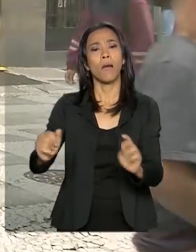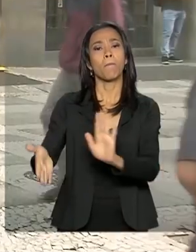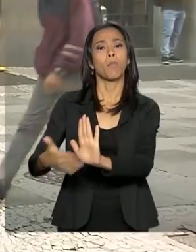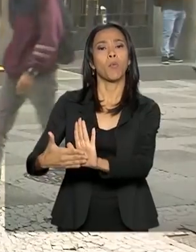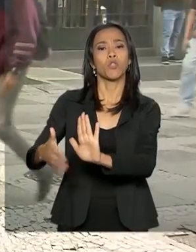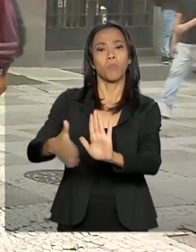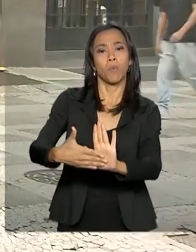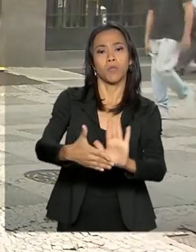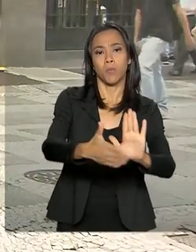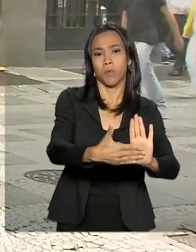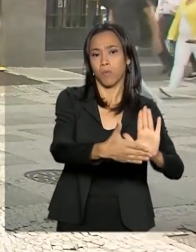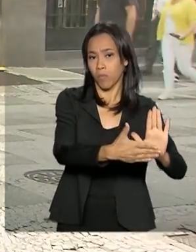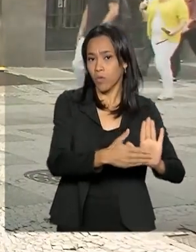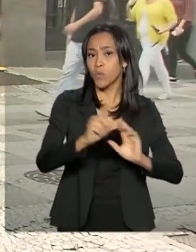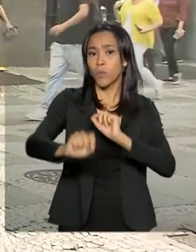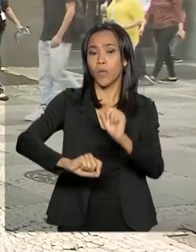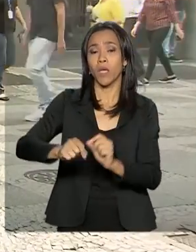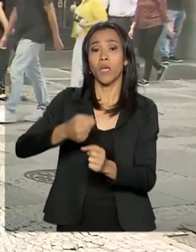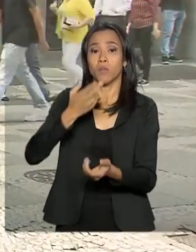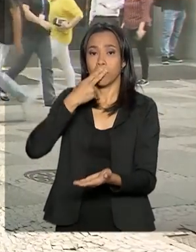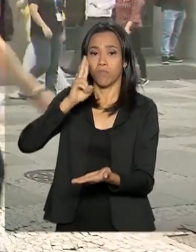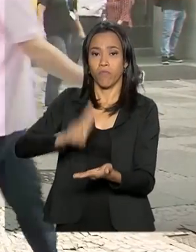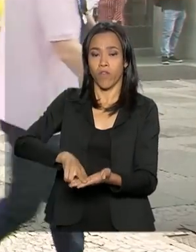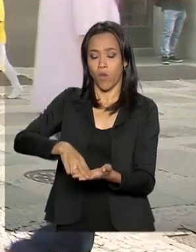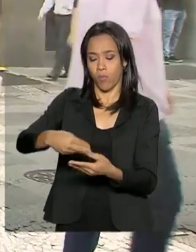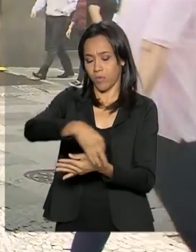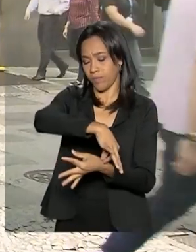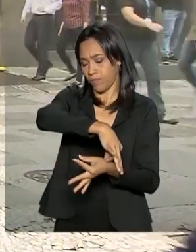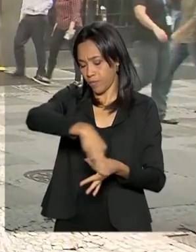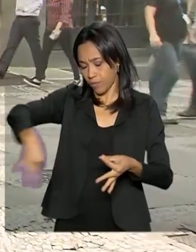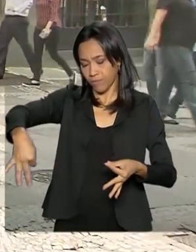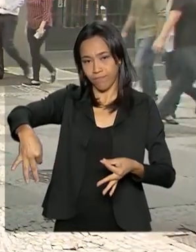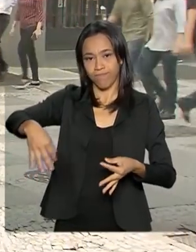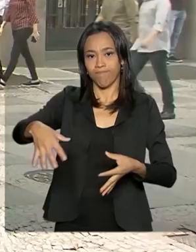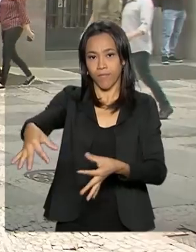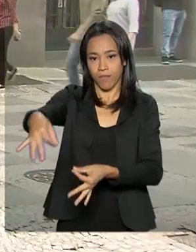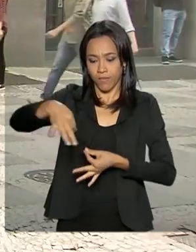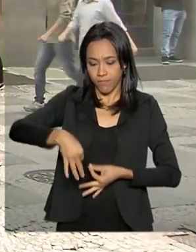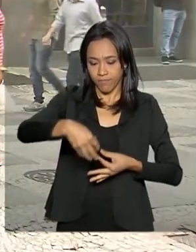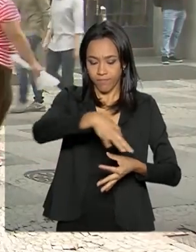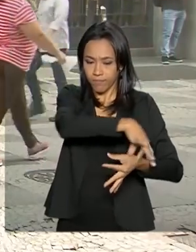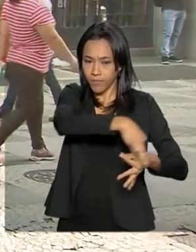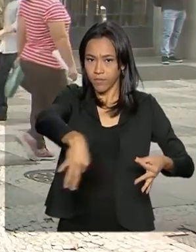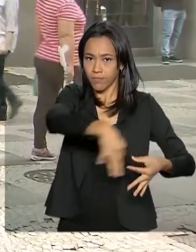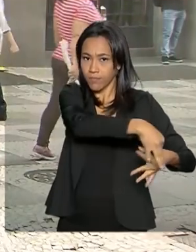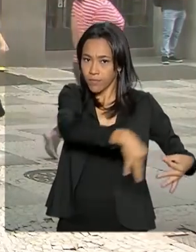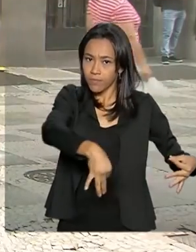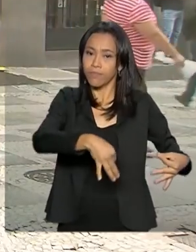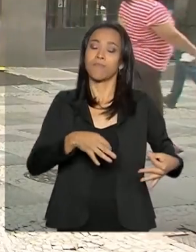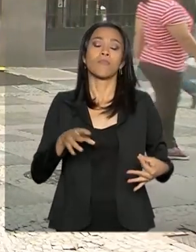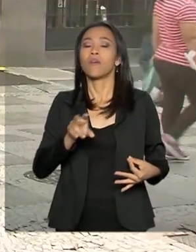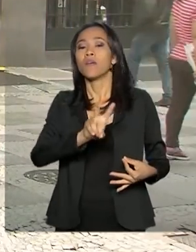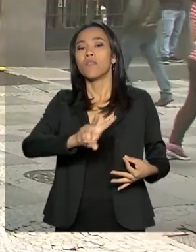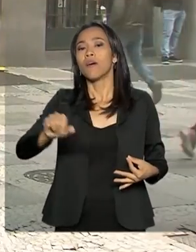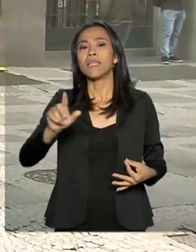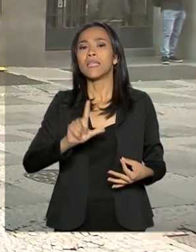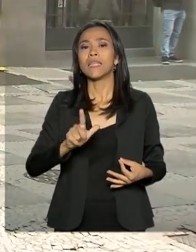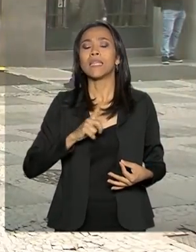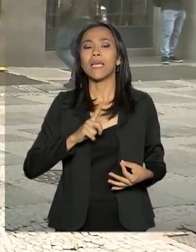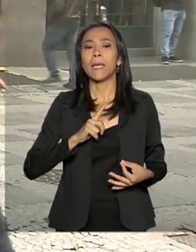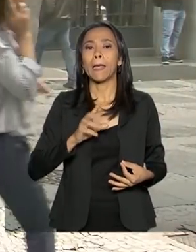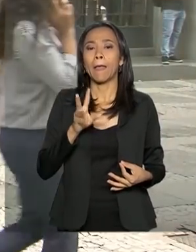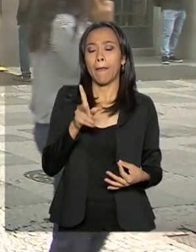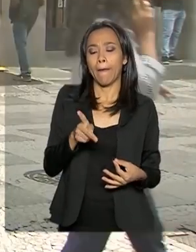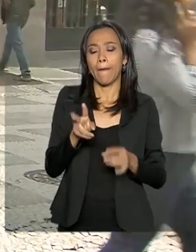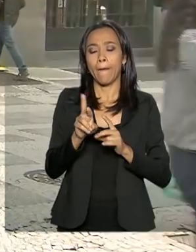um envelope fechado. E ao contrário do que aconteceu no leilão dos portos e também no leilão dos aeroportos, não haverá o chamado pregão viva voz,